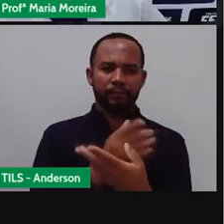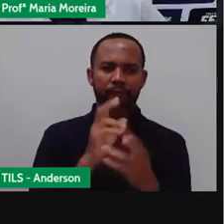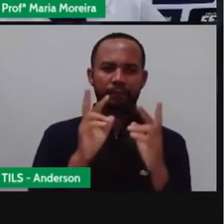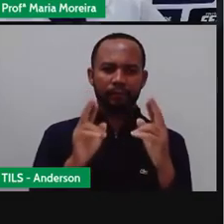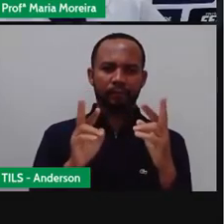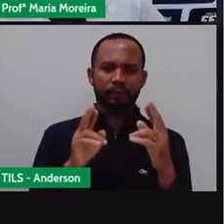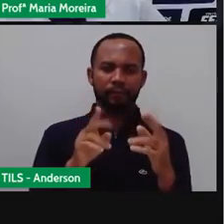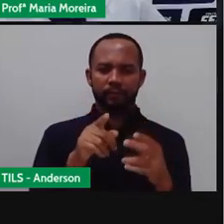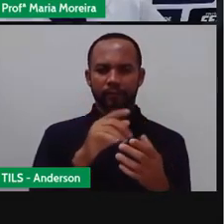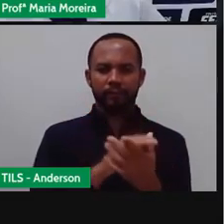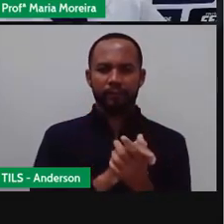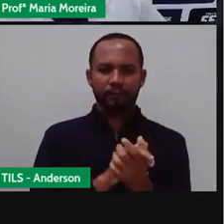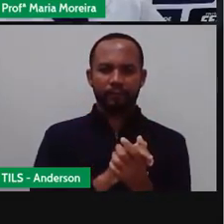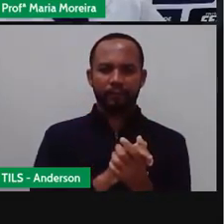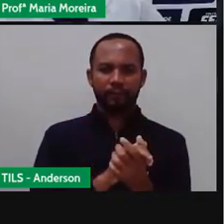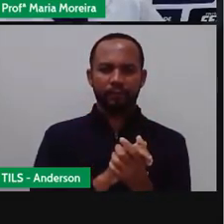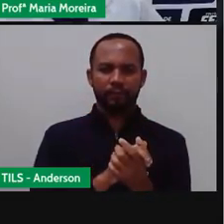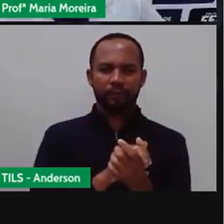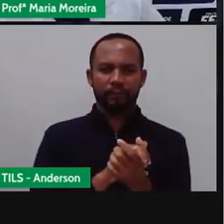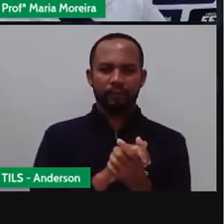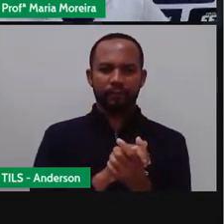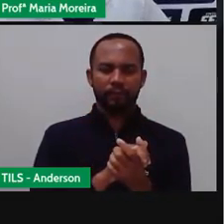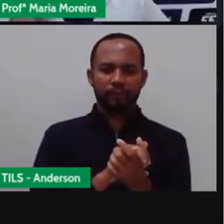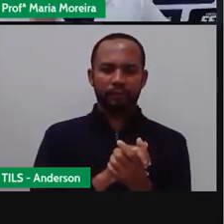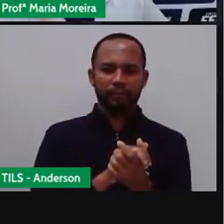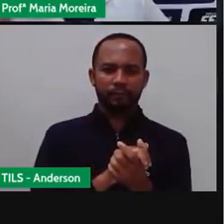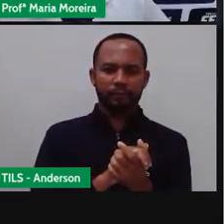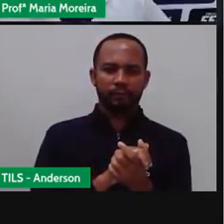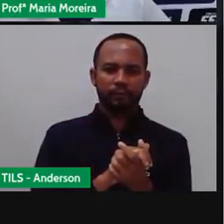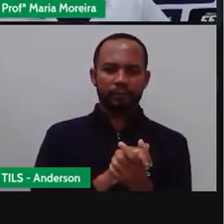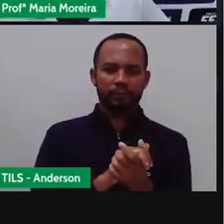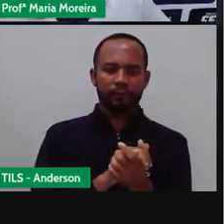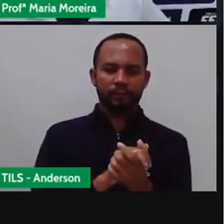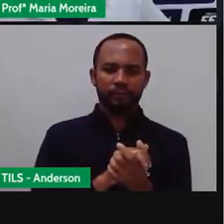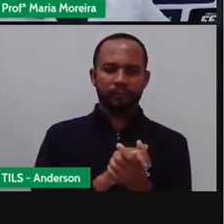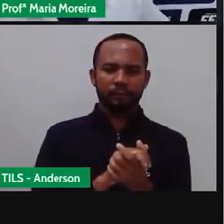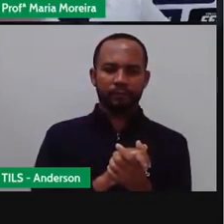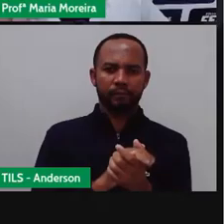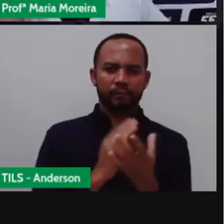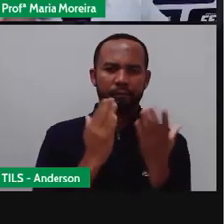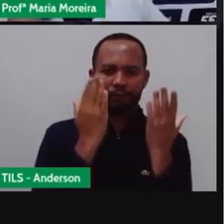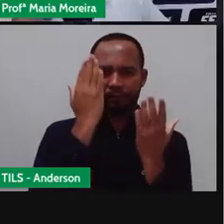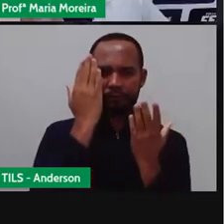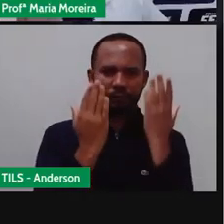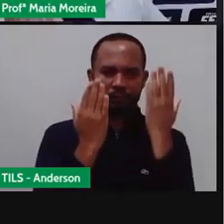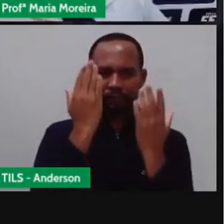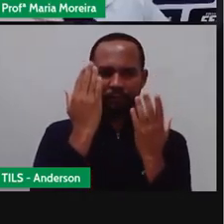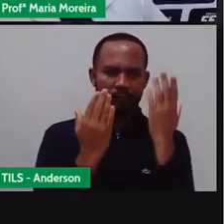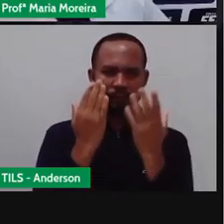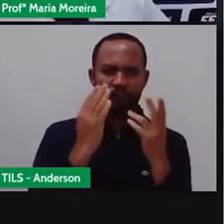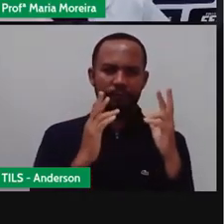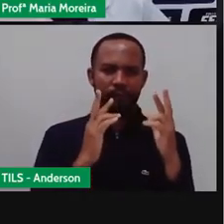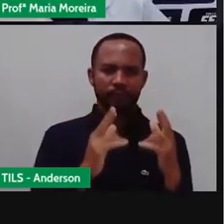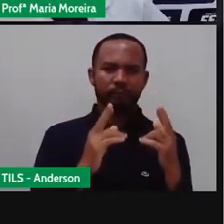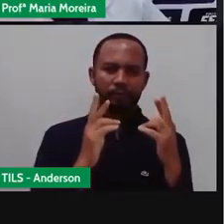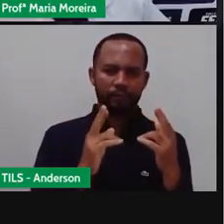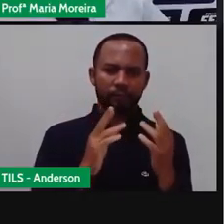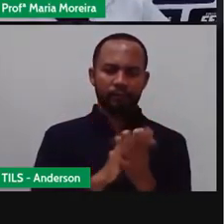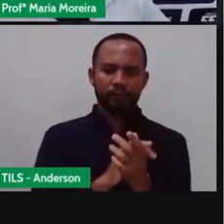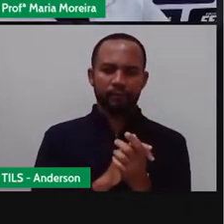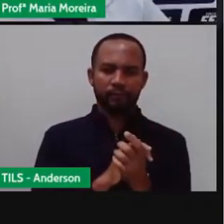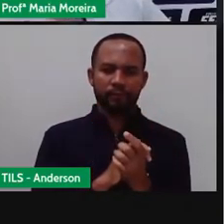idêntica desse lado e desse lado aqui também. Simetria bilateral, porque são dois lados iguais, não é